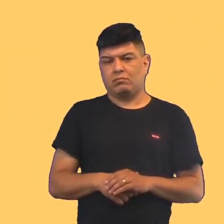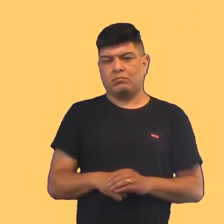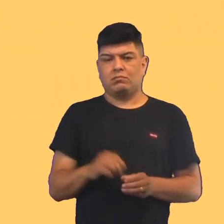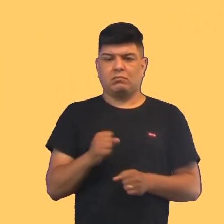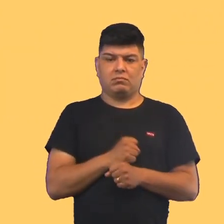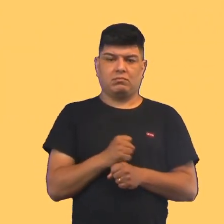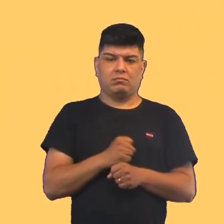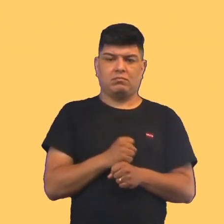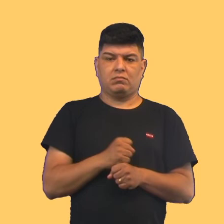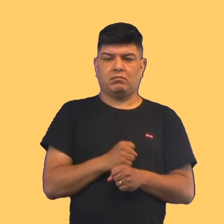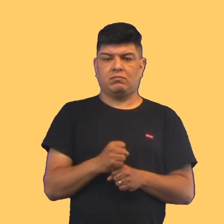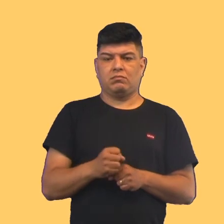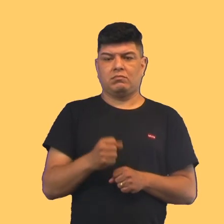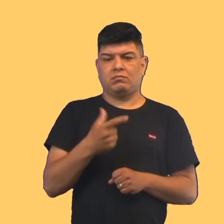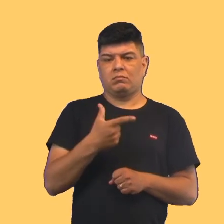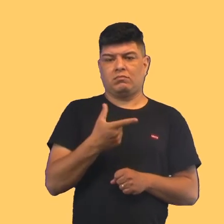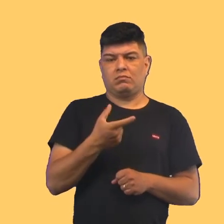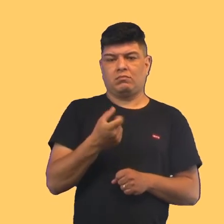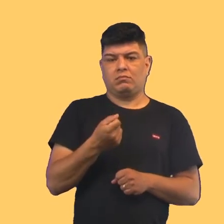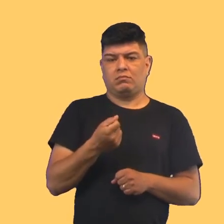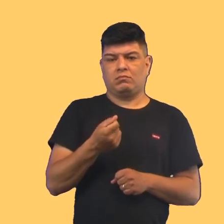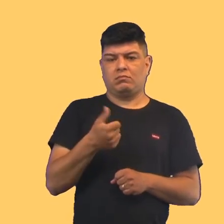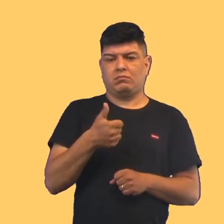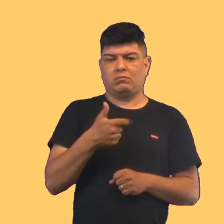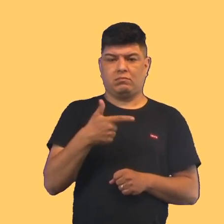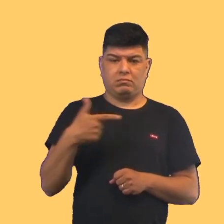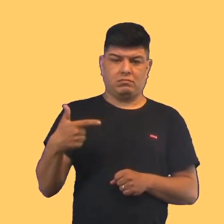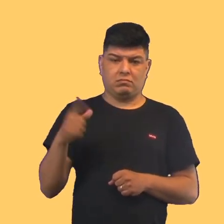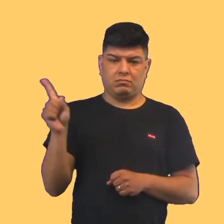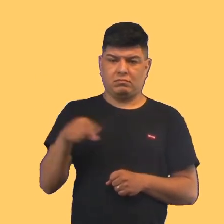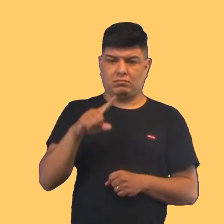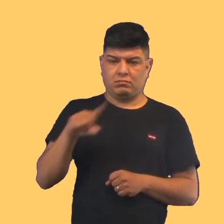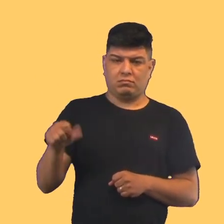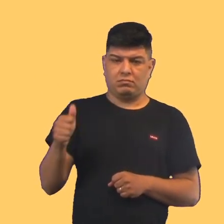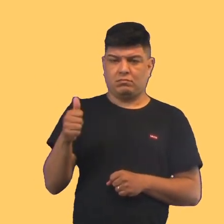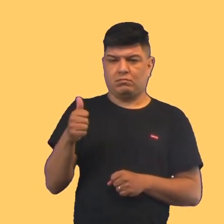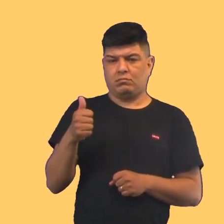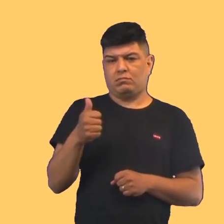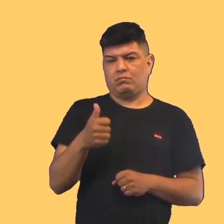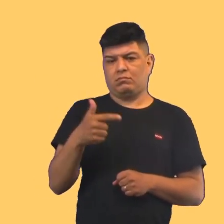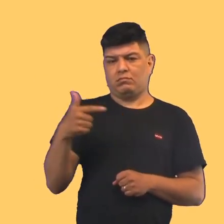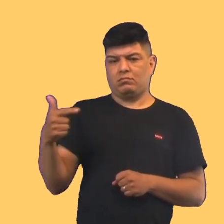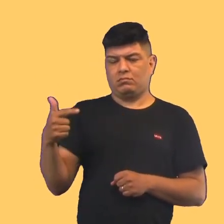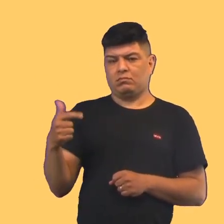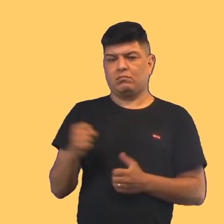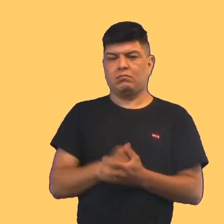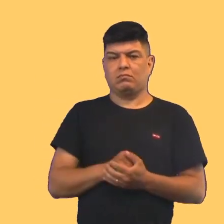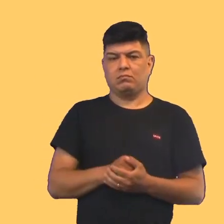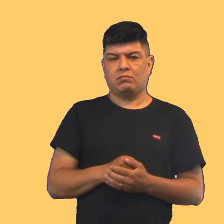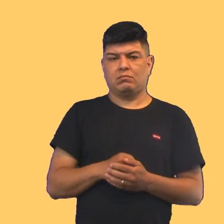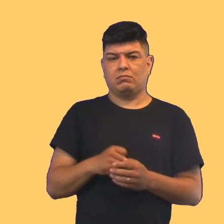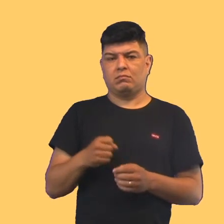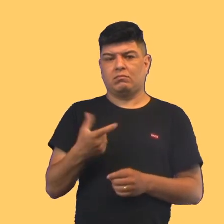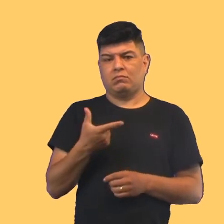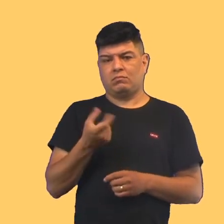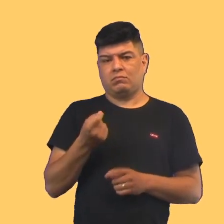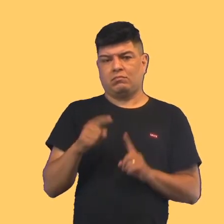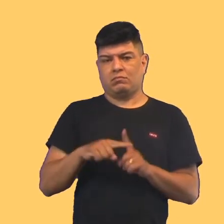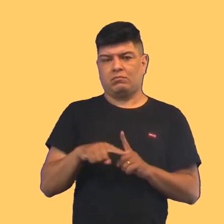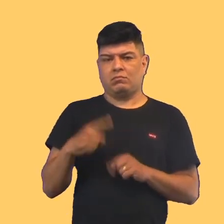Ano de 2012. Eliminamos o 1 e o 2. Teremos